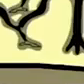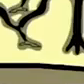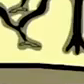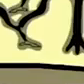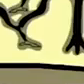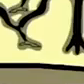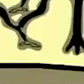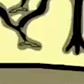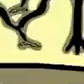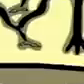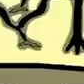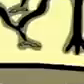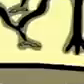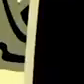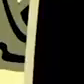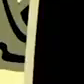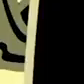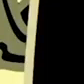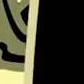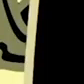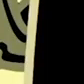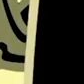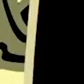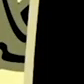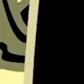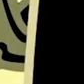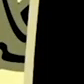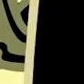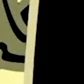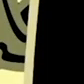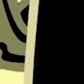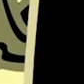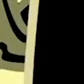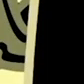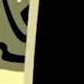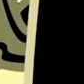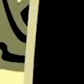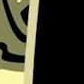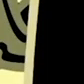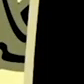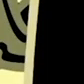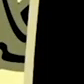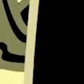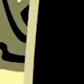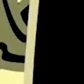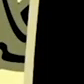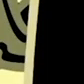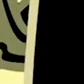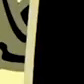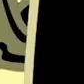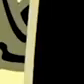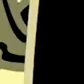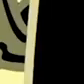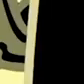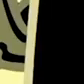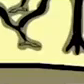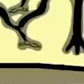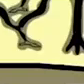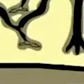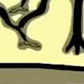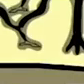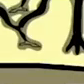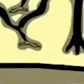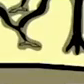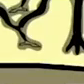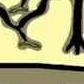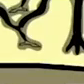vinha em direção à casa de Joventina. Valei-me nosso Senhor Jesus Cristo, pensou Agenor, já que não podia falar, pois tinha perdido a